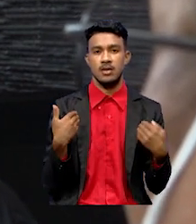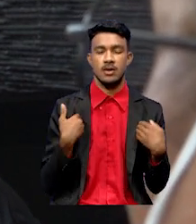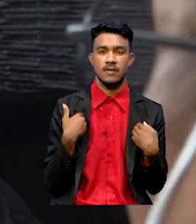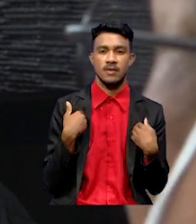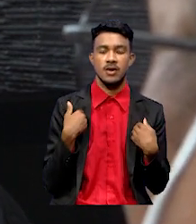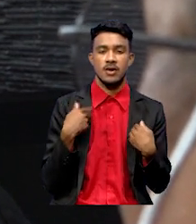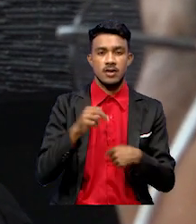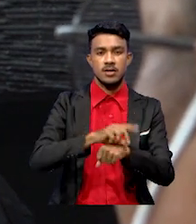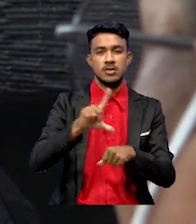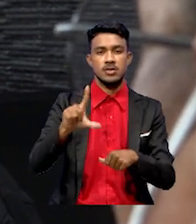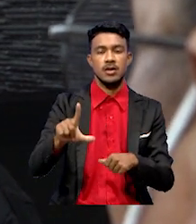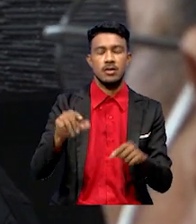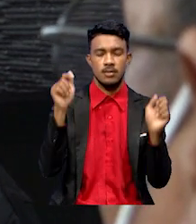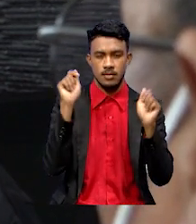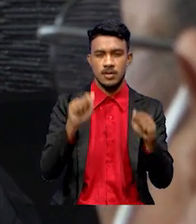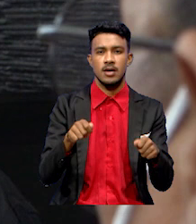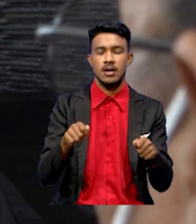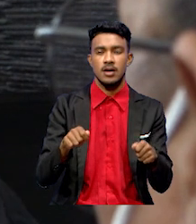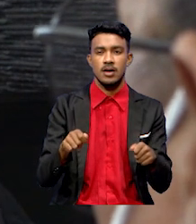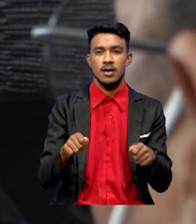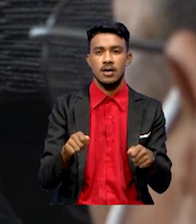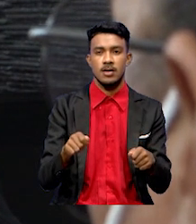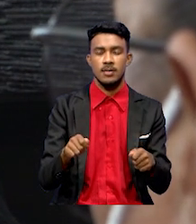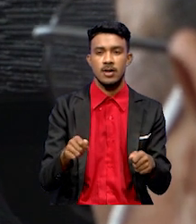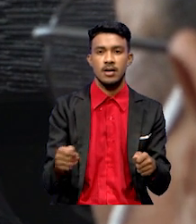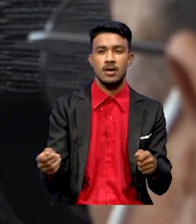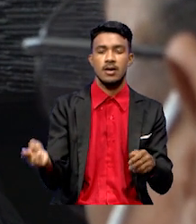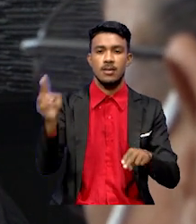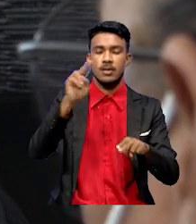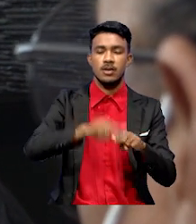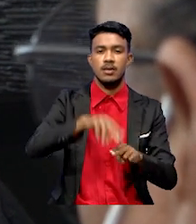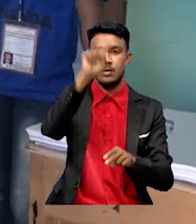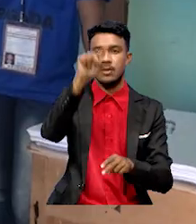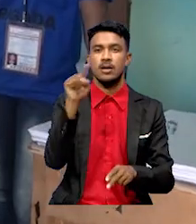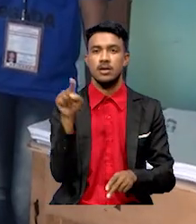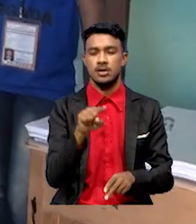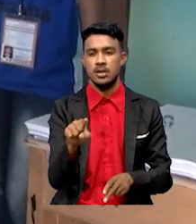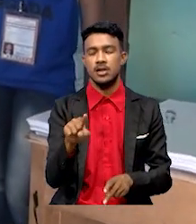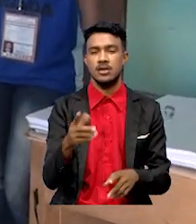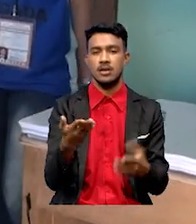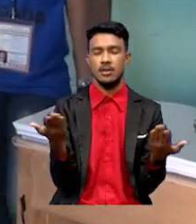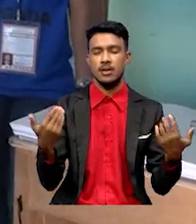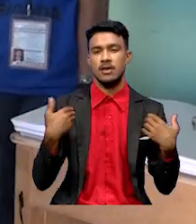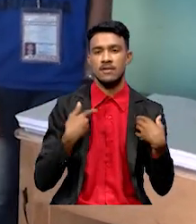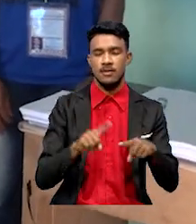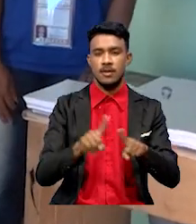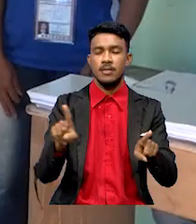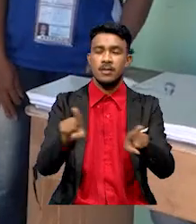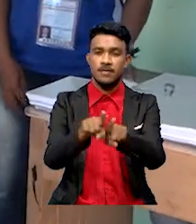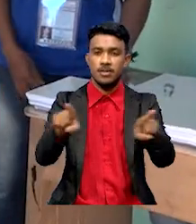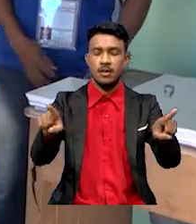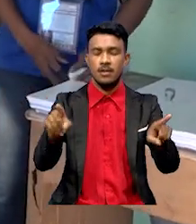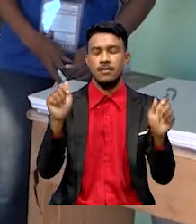nacional, que pode bele contribuir para o aumento de porcentagem de bem aqui. Mas bem, a tua comparação, ita bele dejan kata que